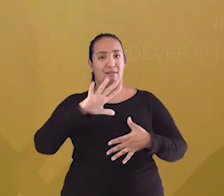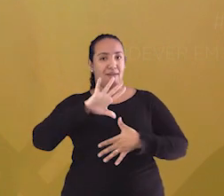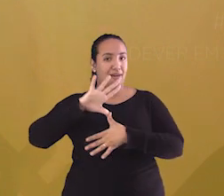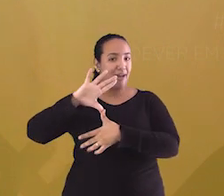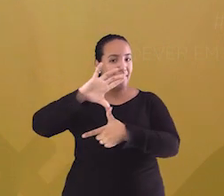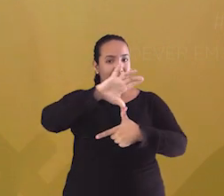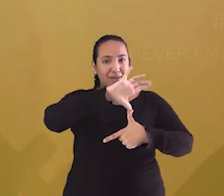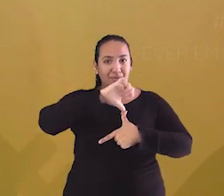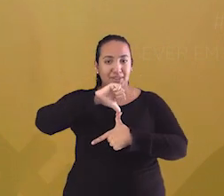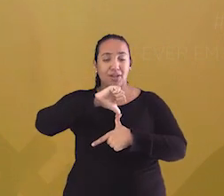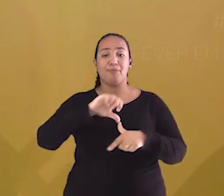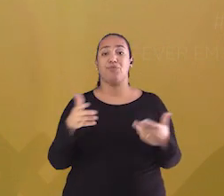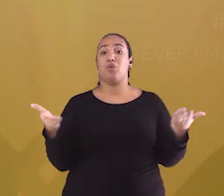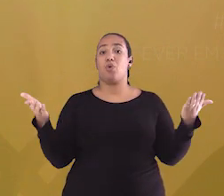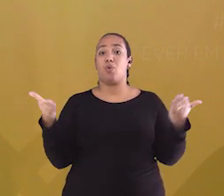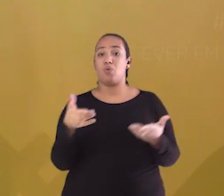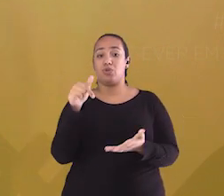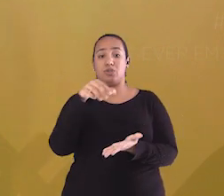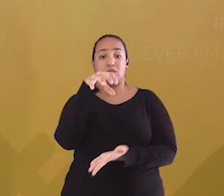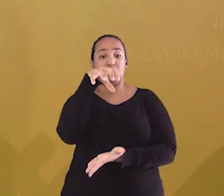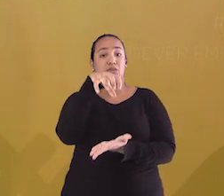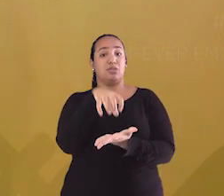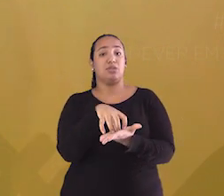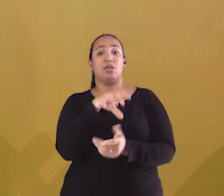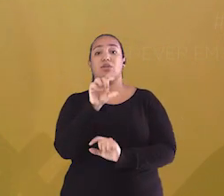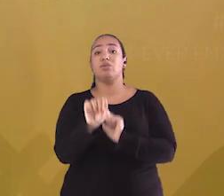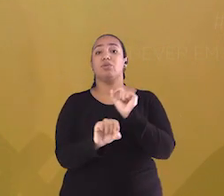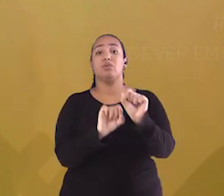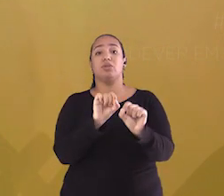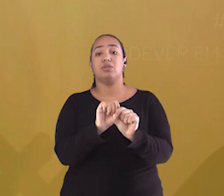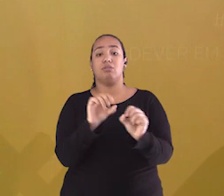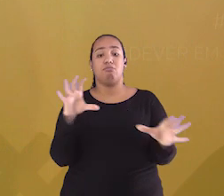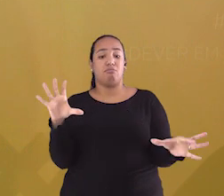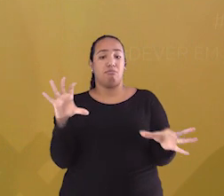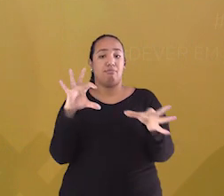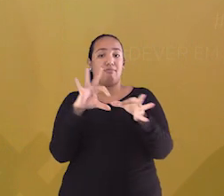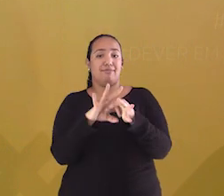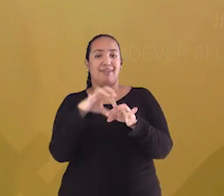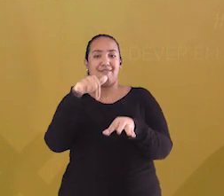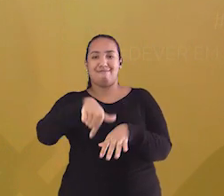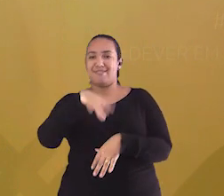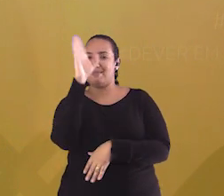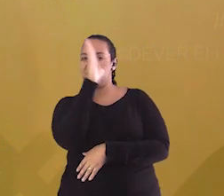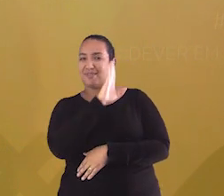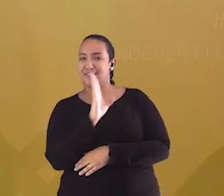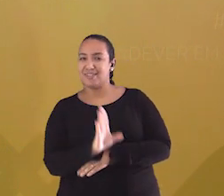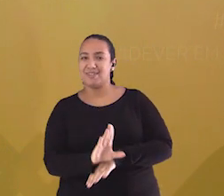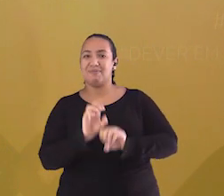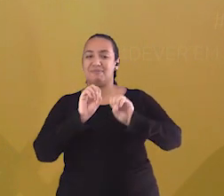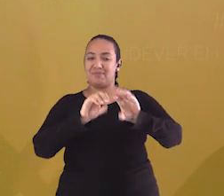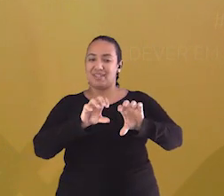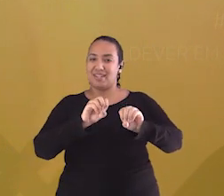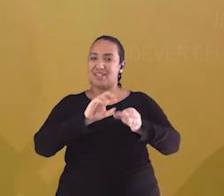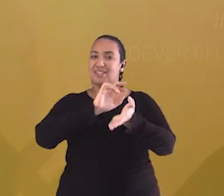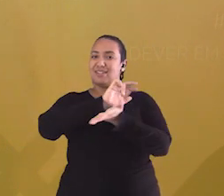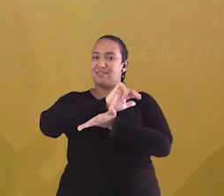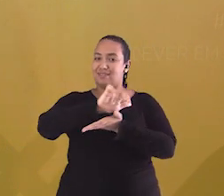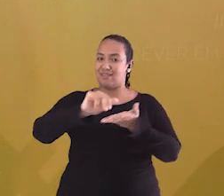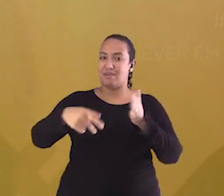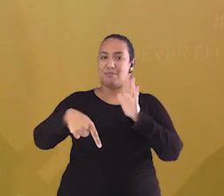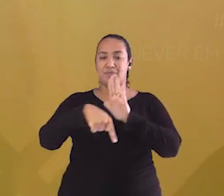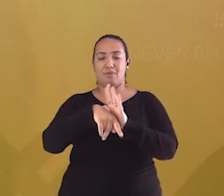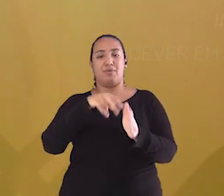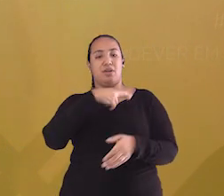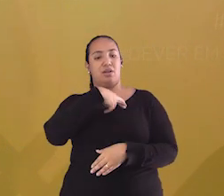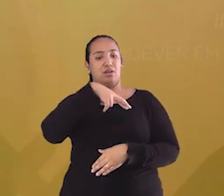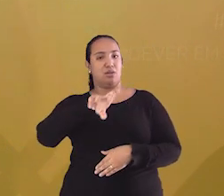é hoje um centro onde o budismo tem o intuito de se unir à realidade brasileira para transmitir ensinamentos a partir dessa